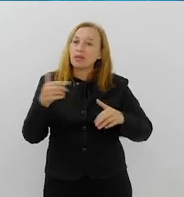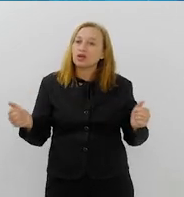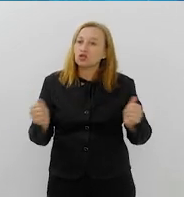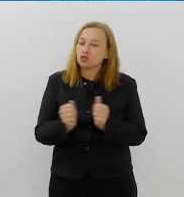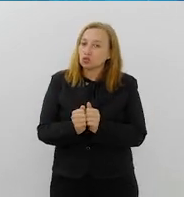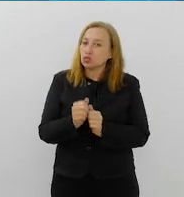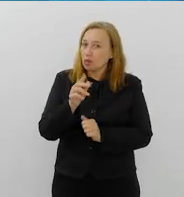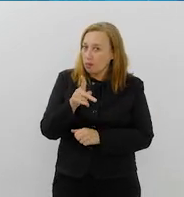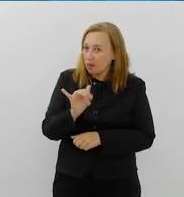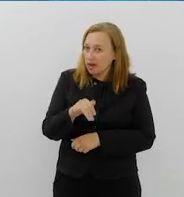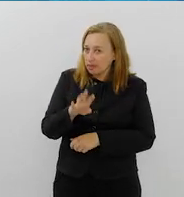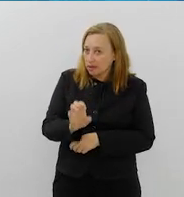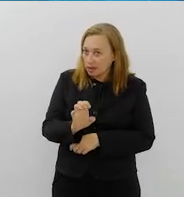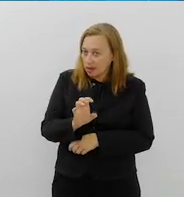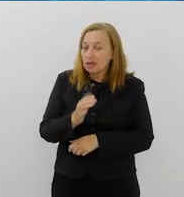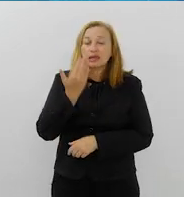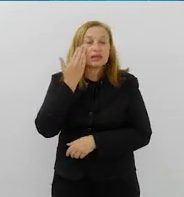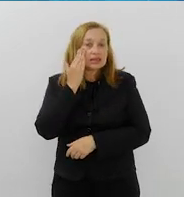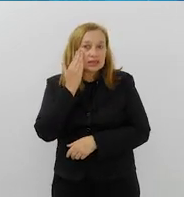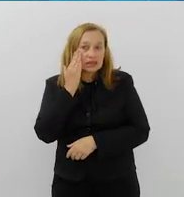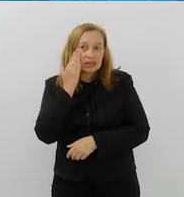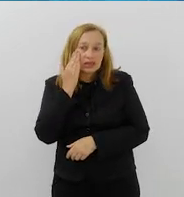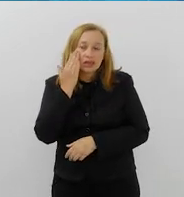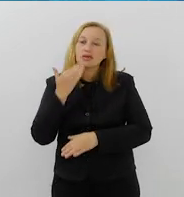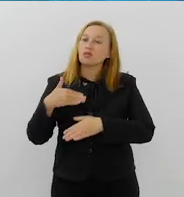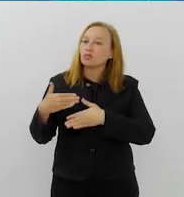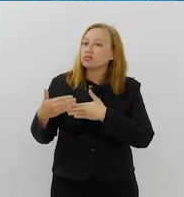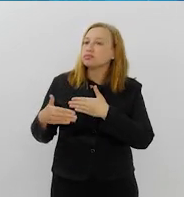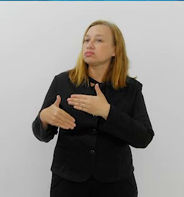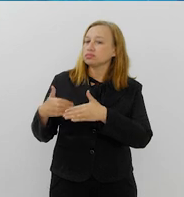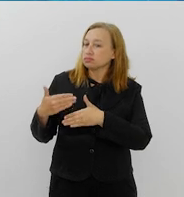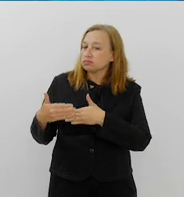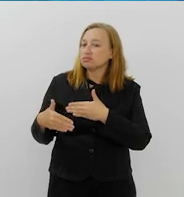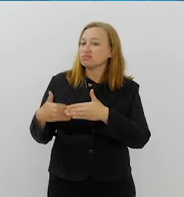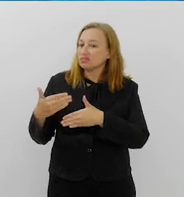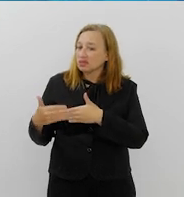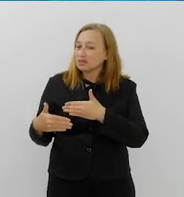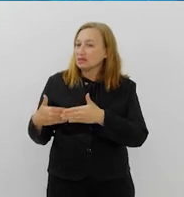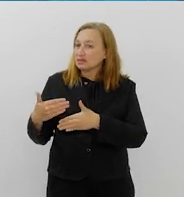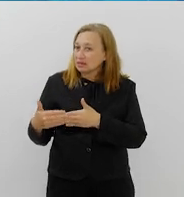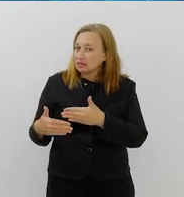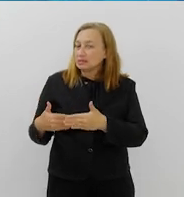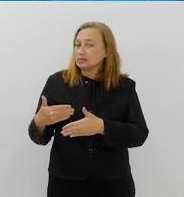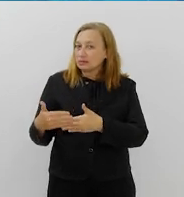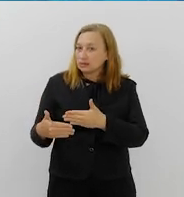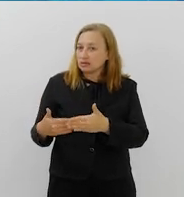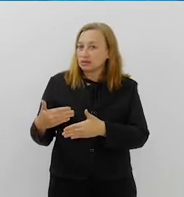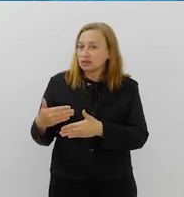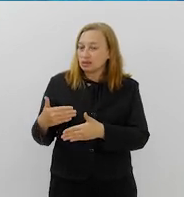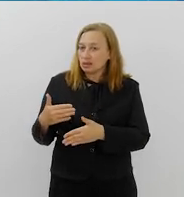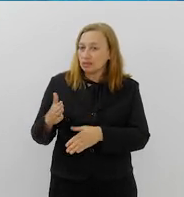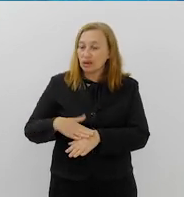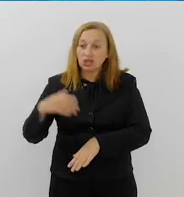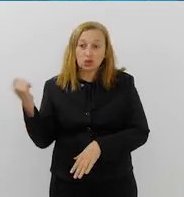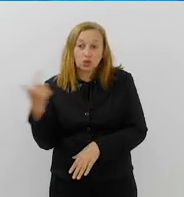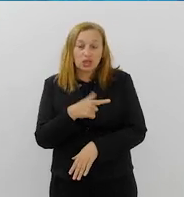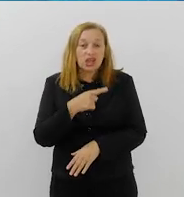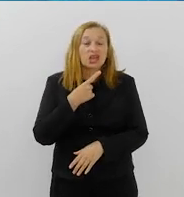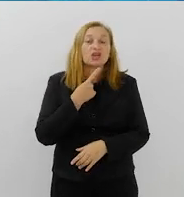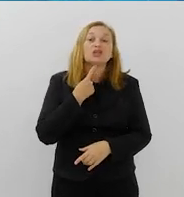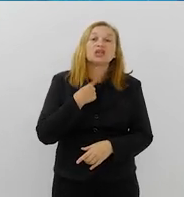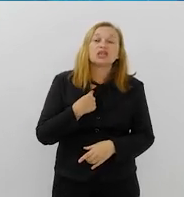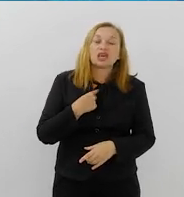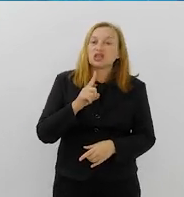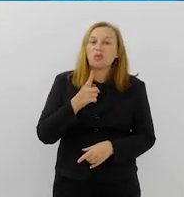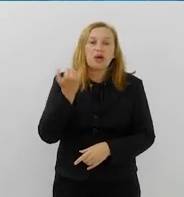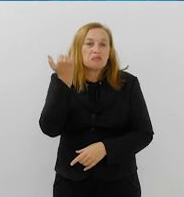esse trabalho em conjunto com os pais, eles entenderem que é um processo que realmente vai além da vontade,